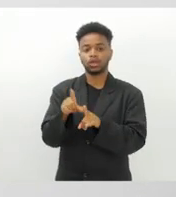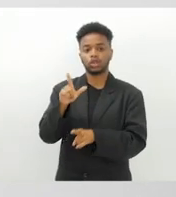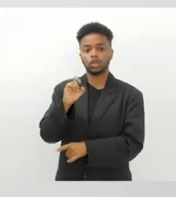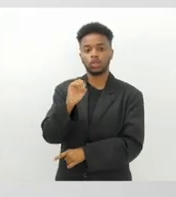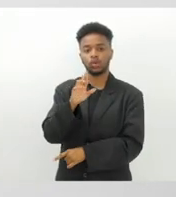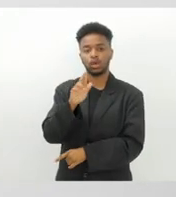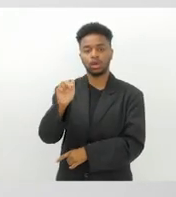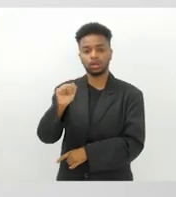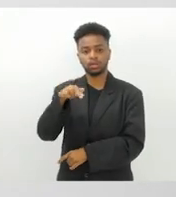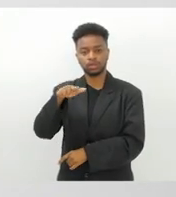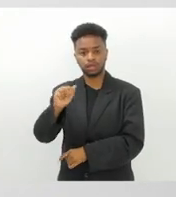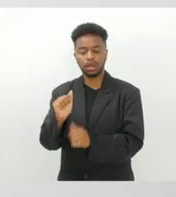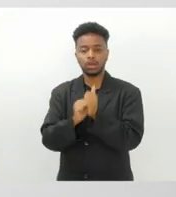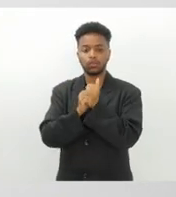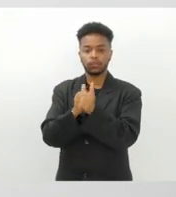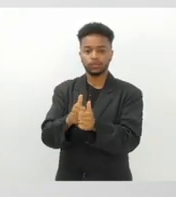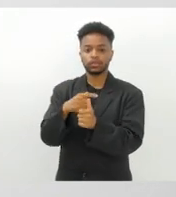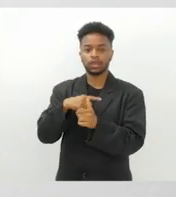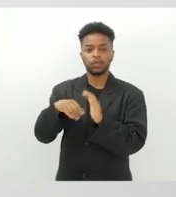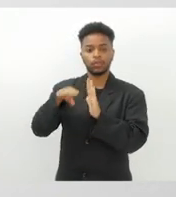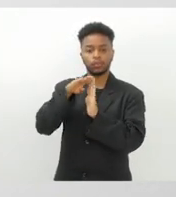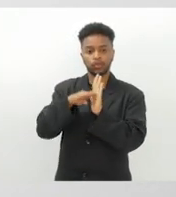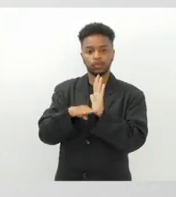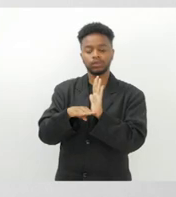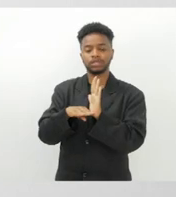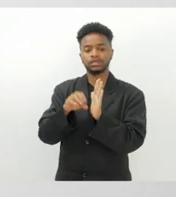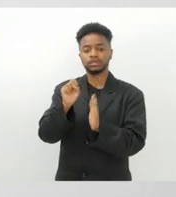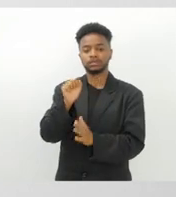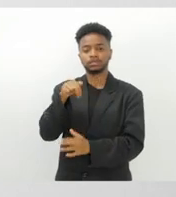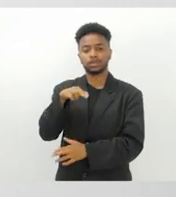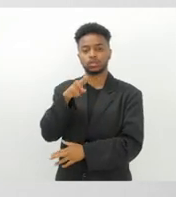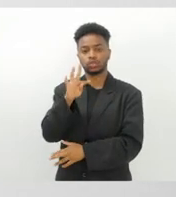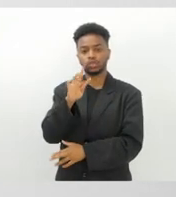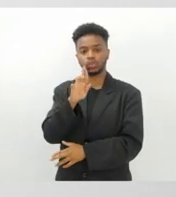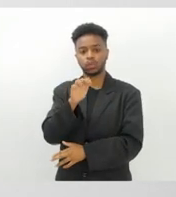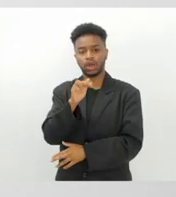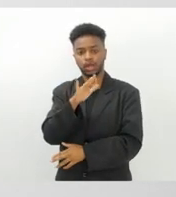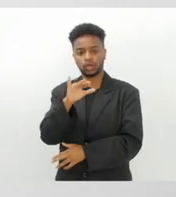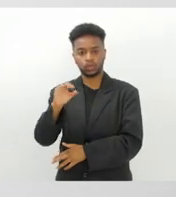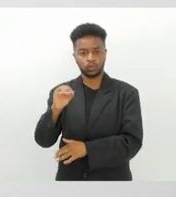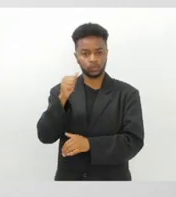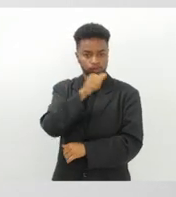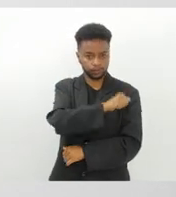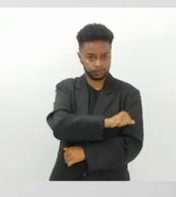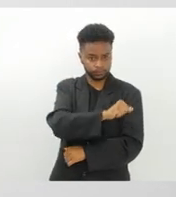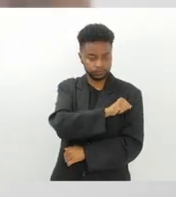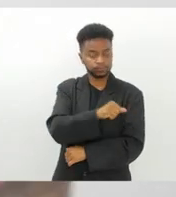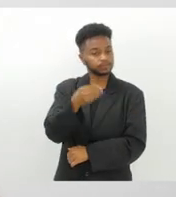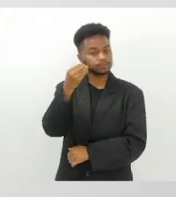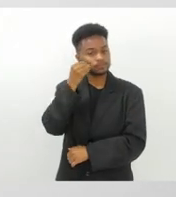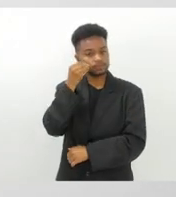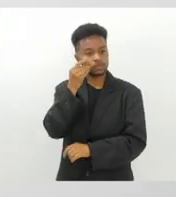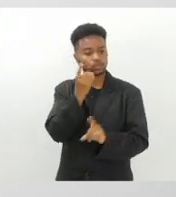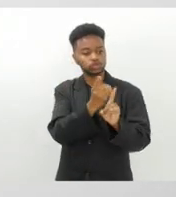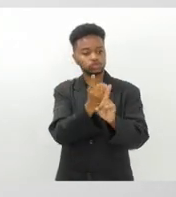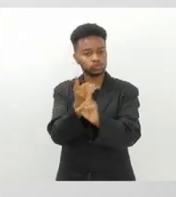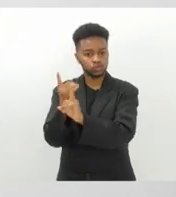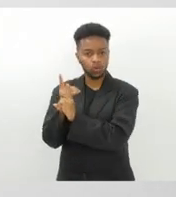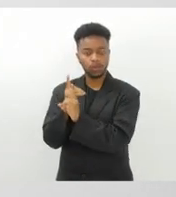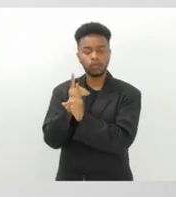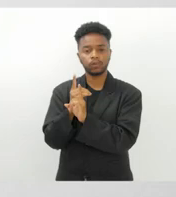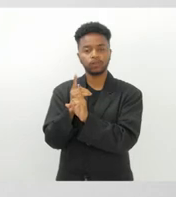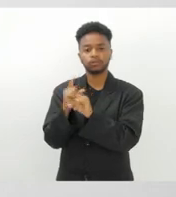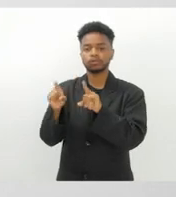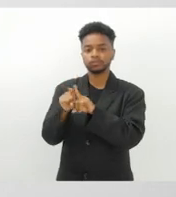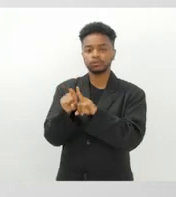processo, o programa Santuários Cariocas, que é justamente para mapear e